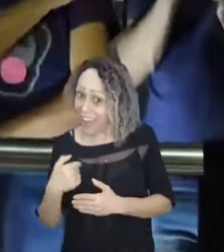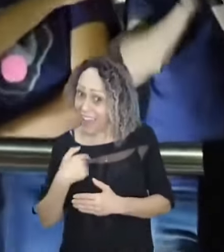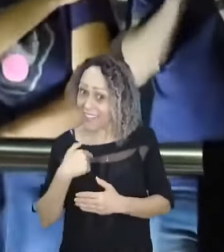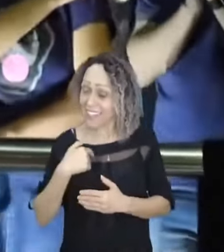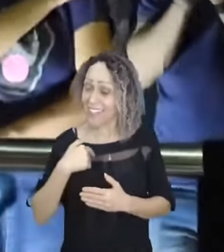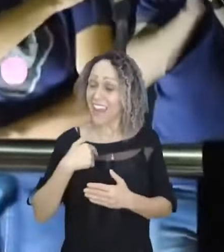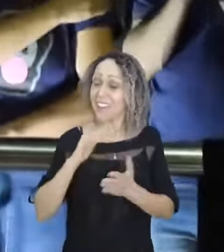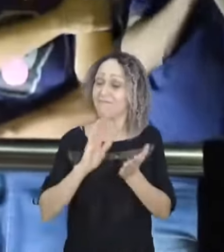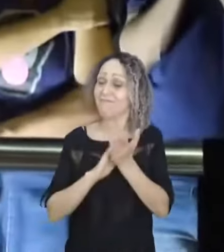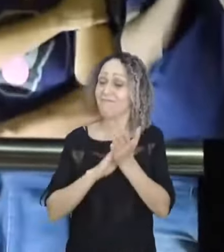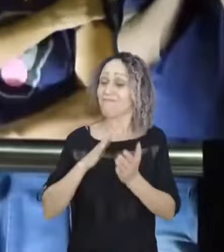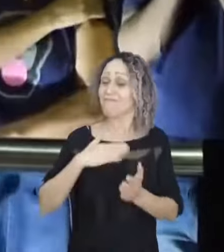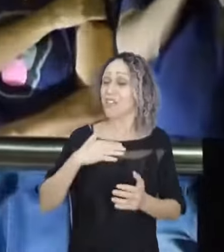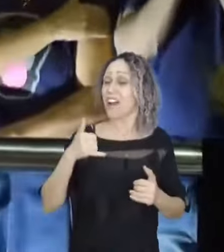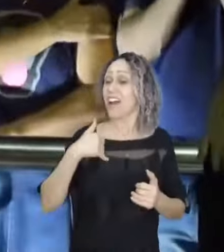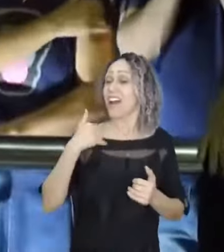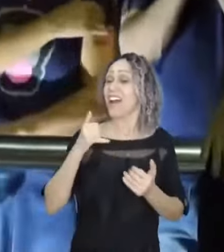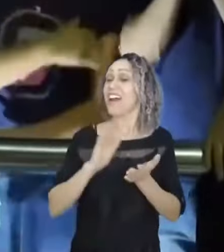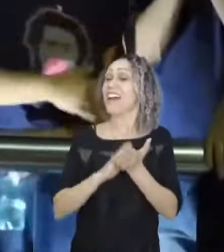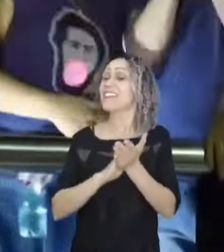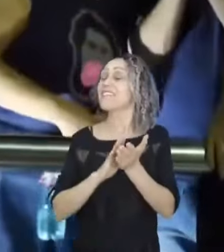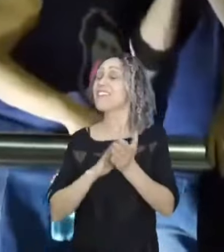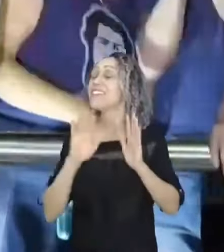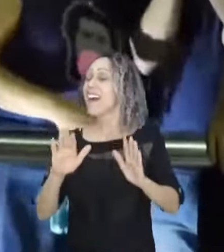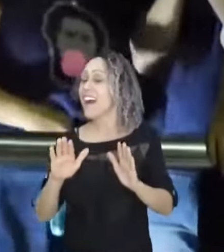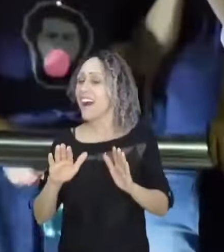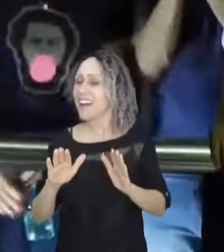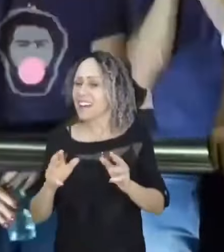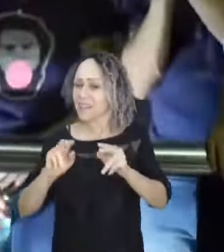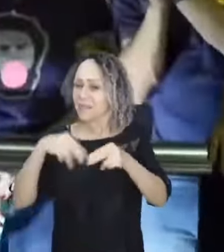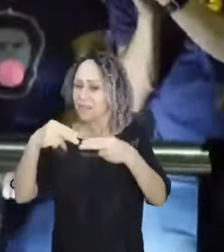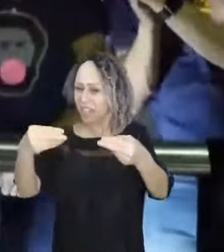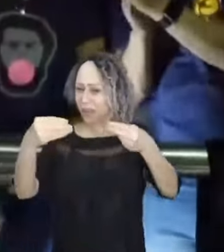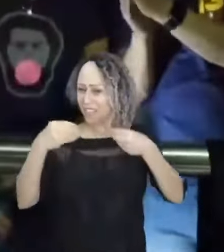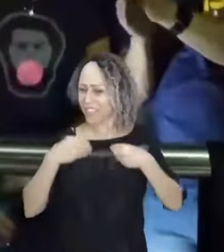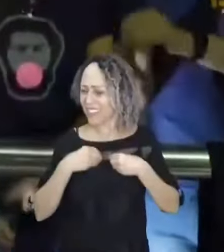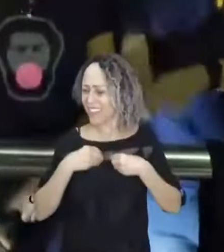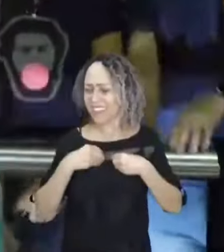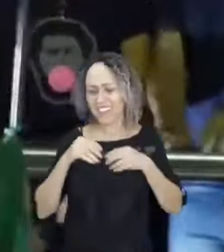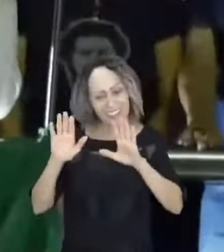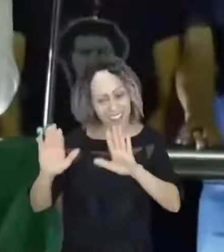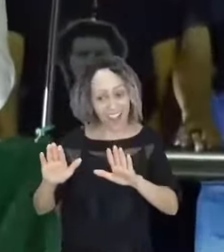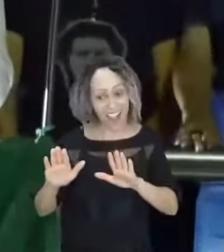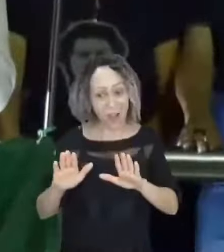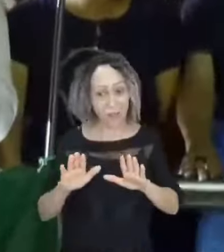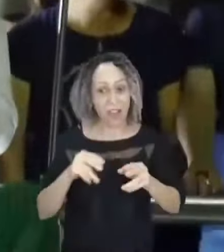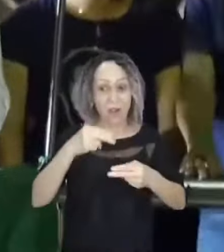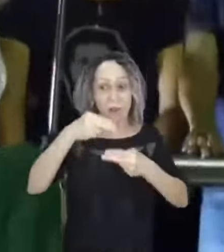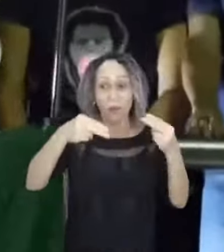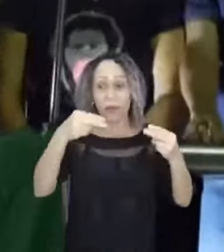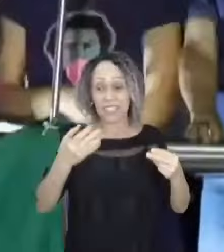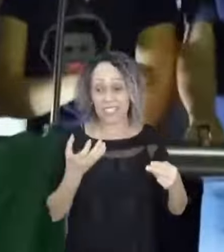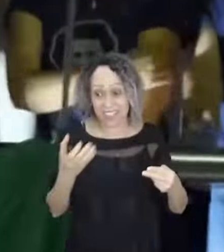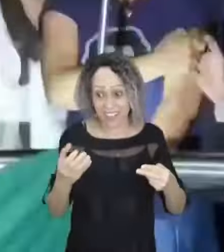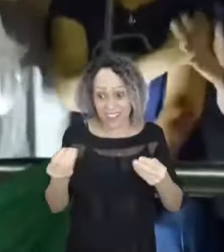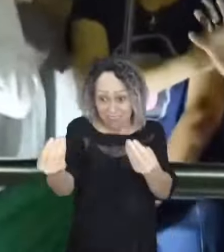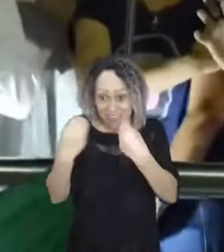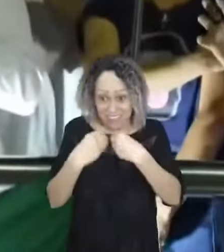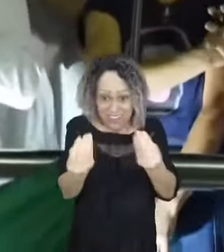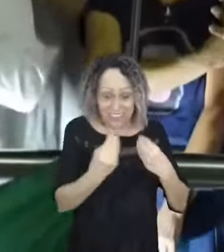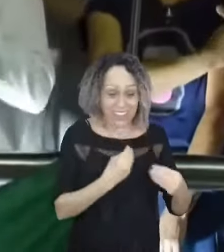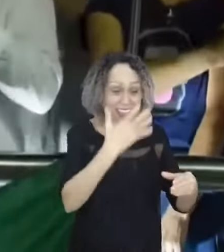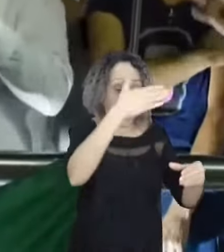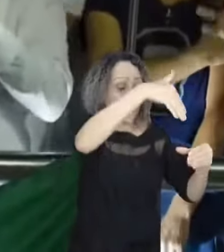outubro. E aproveito, dê o voto no 15 do companheiro Paulo Dantas para a gente